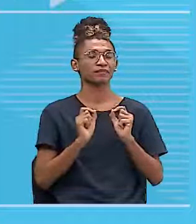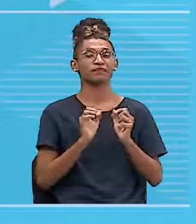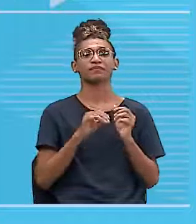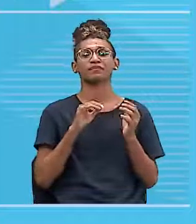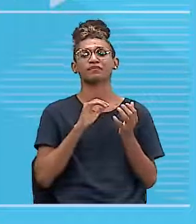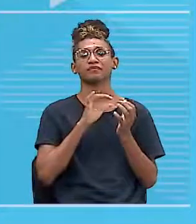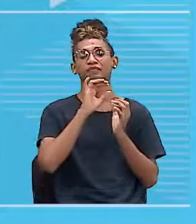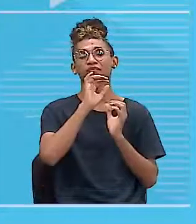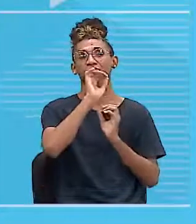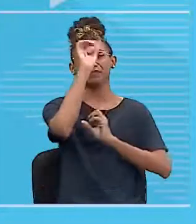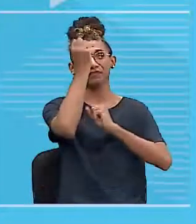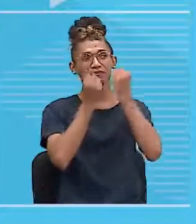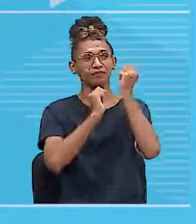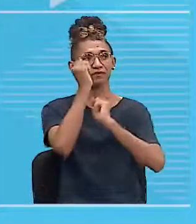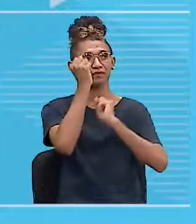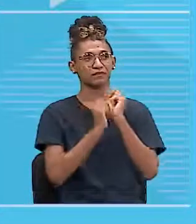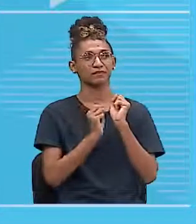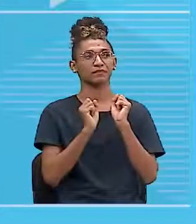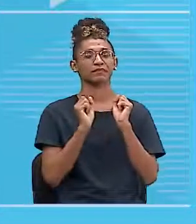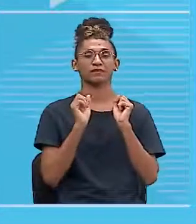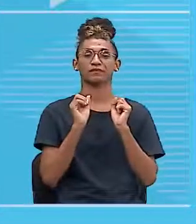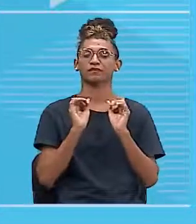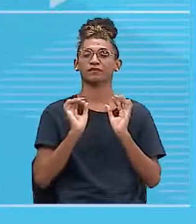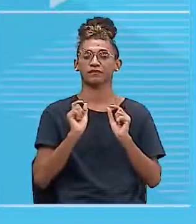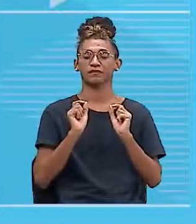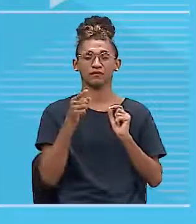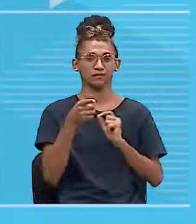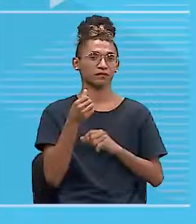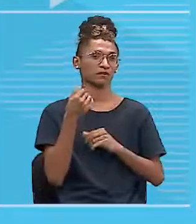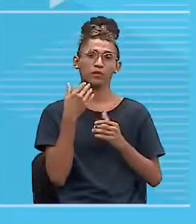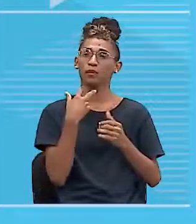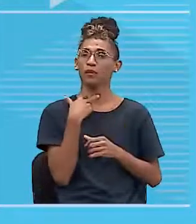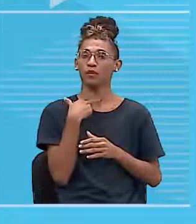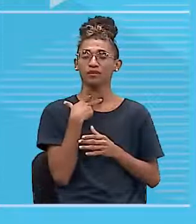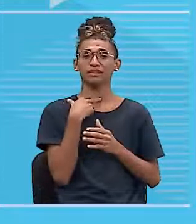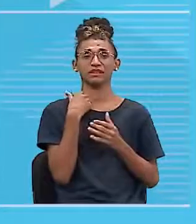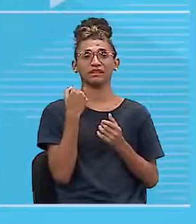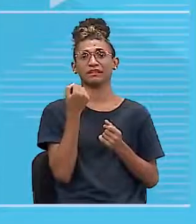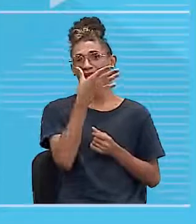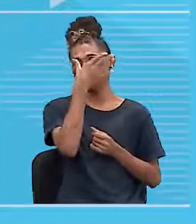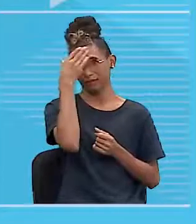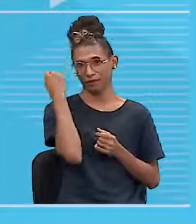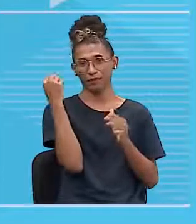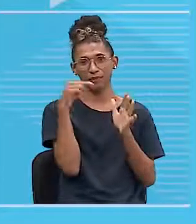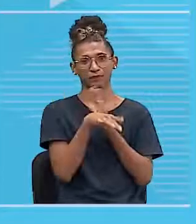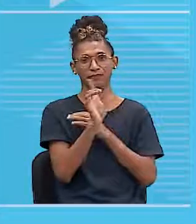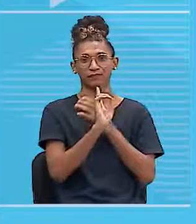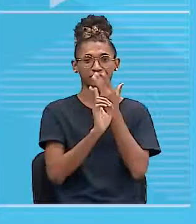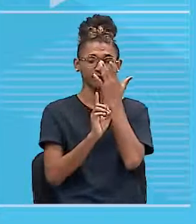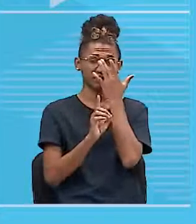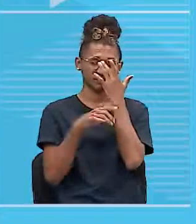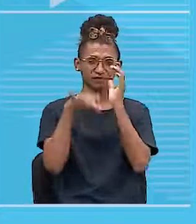não pode perder uma questão dessa galera a indústria no Brasil foi uma indústria